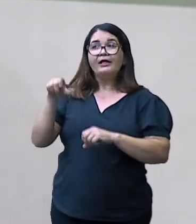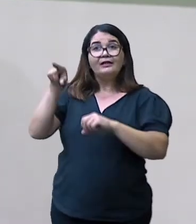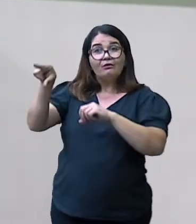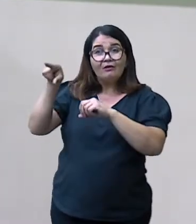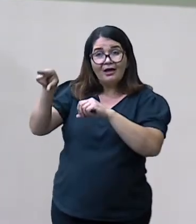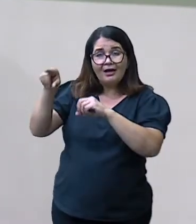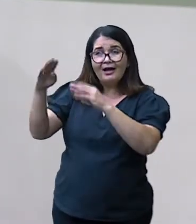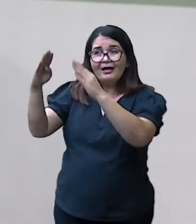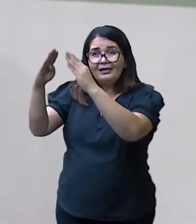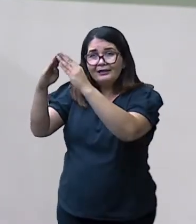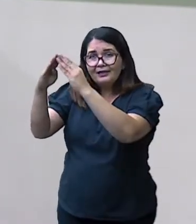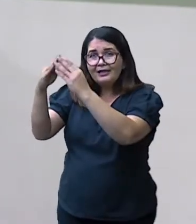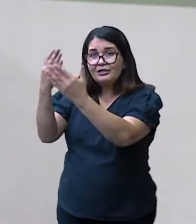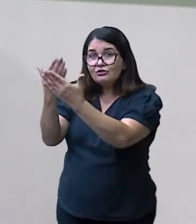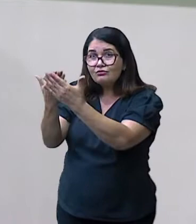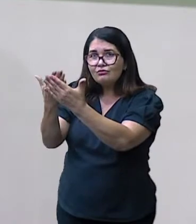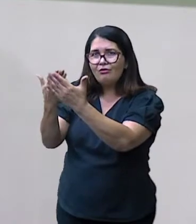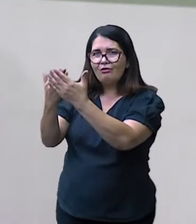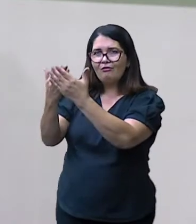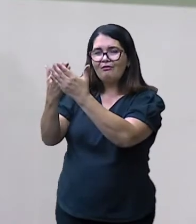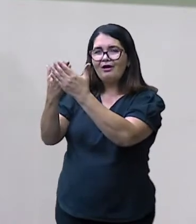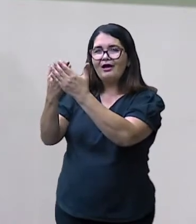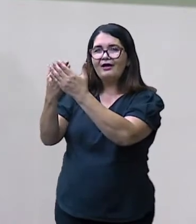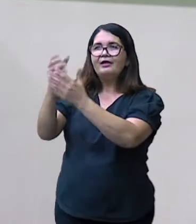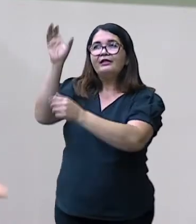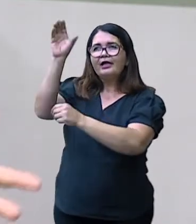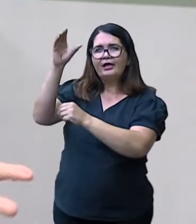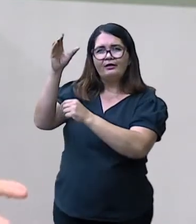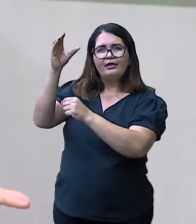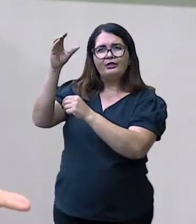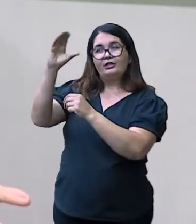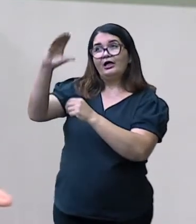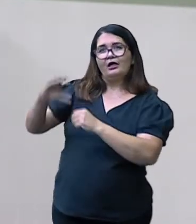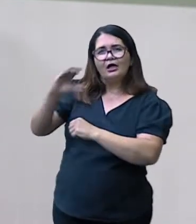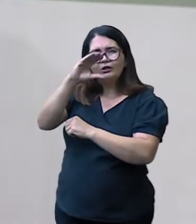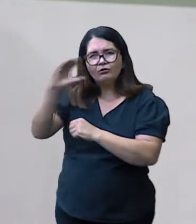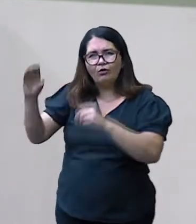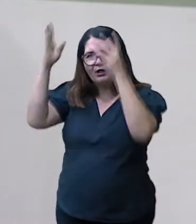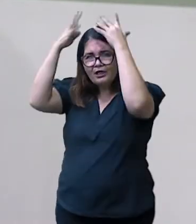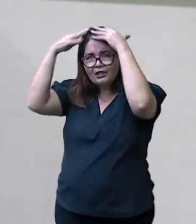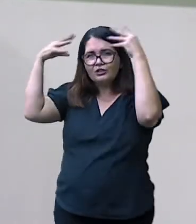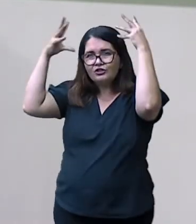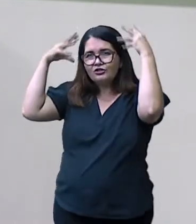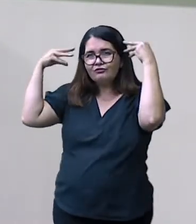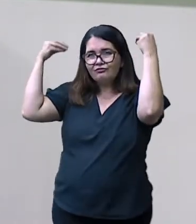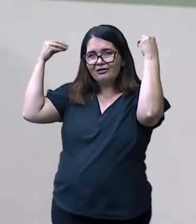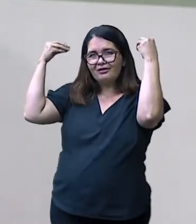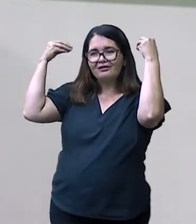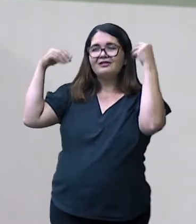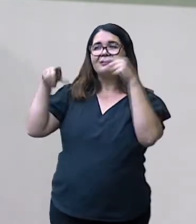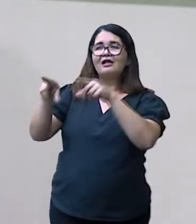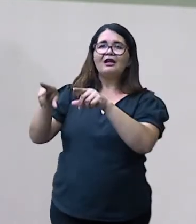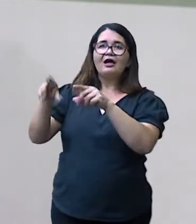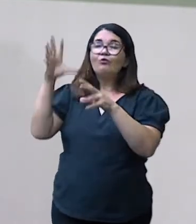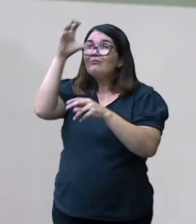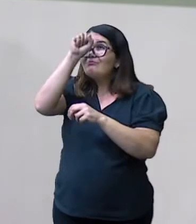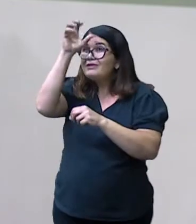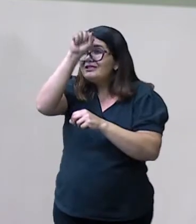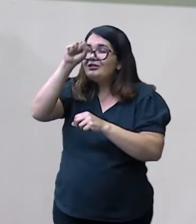queria aprender a pintar, eu queria aprender a tocar piano, eu queria tudo. Aí ele falou, você tem que